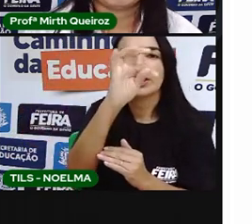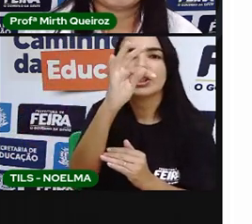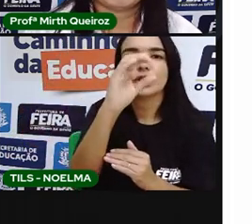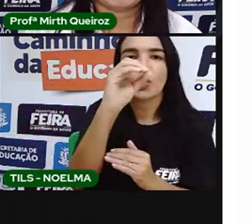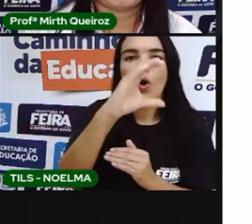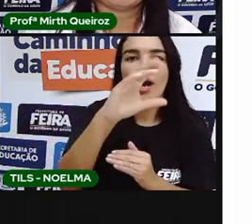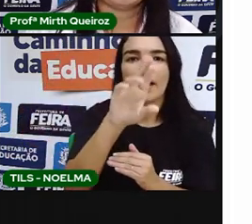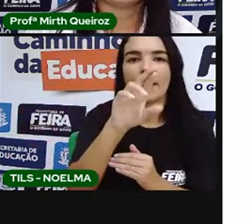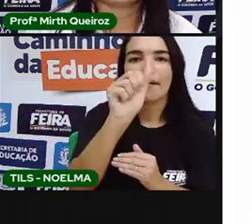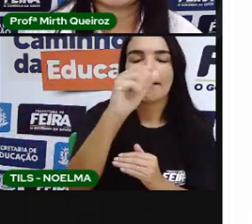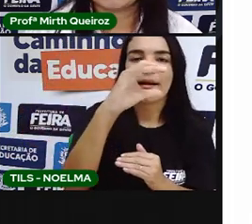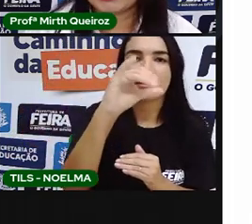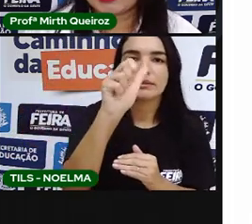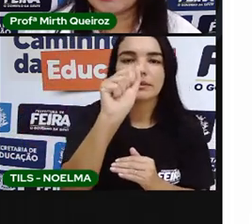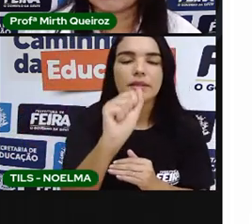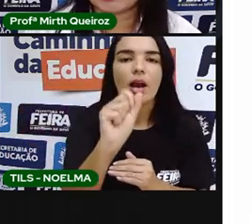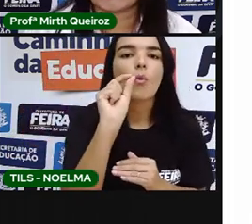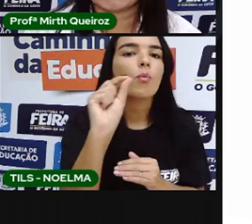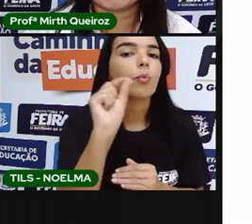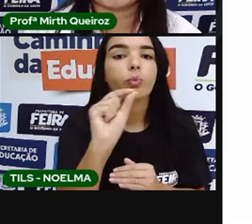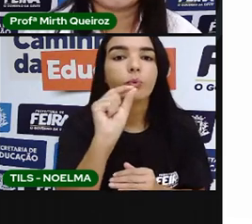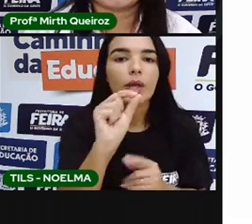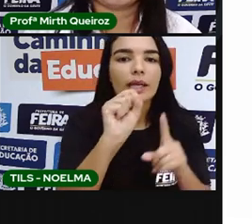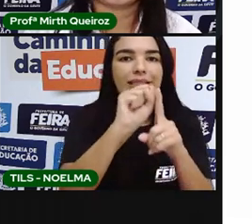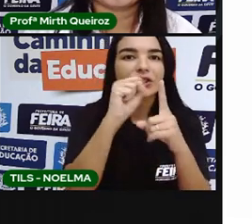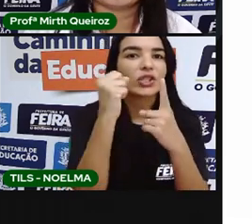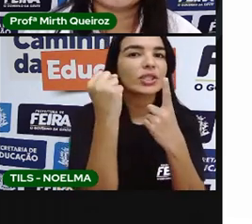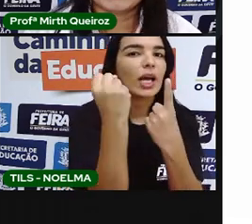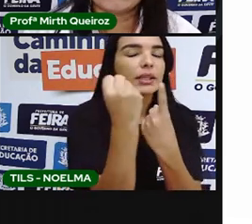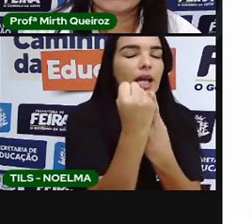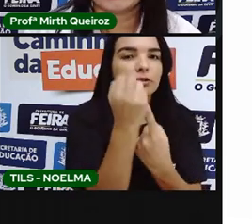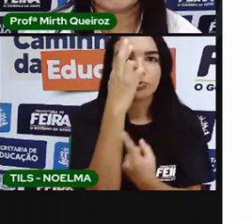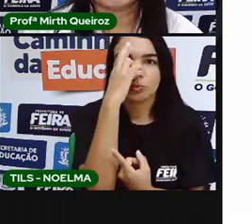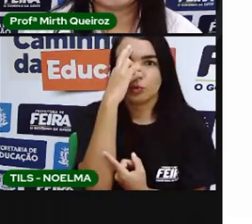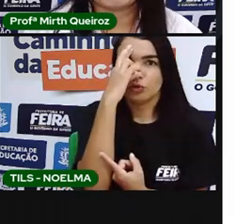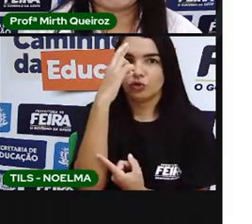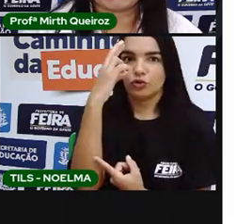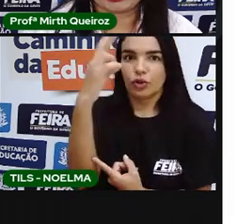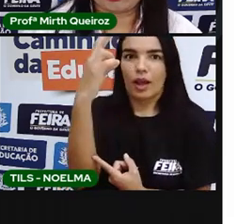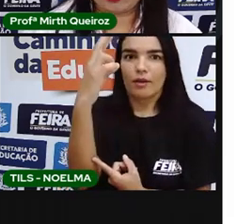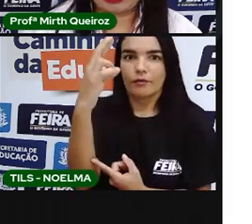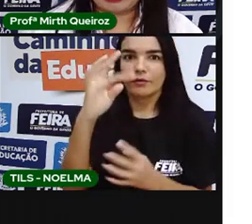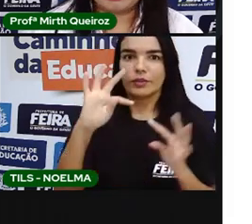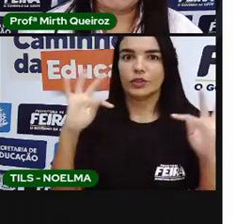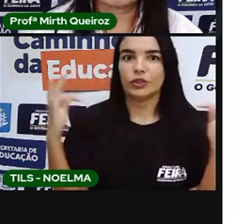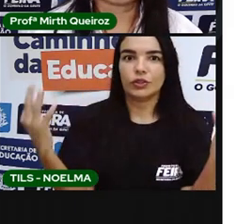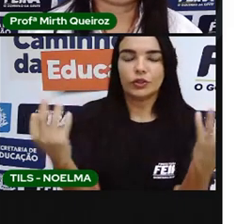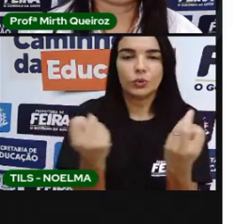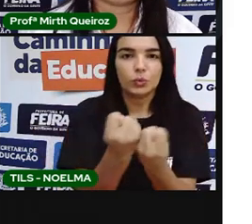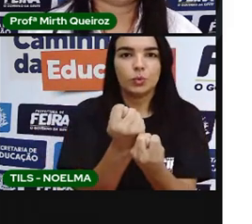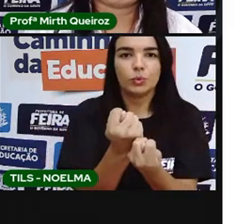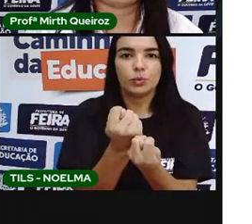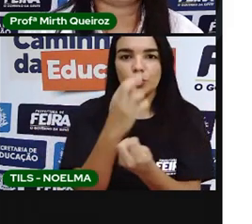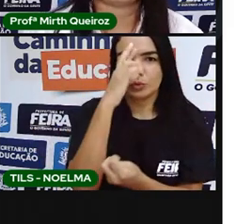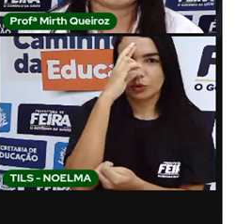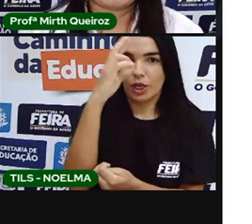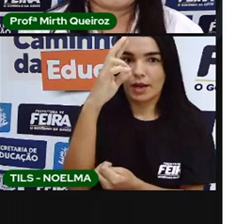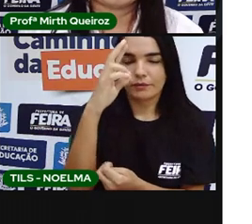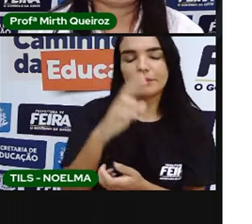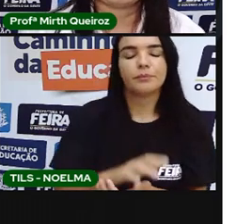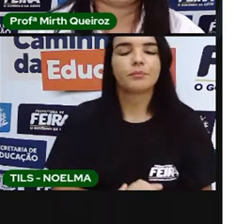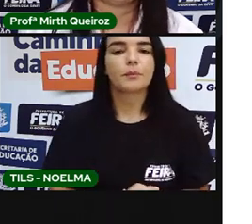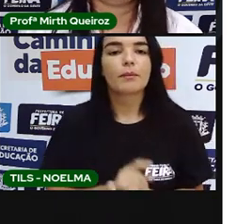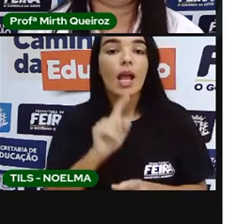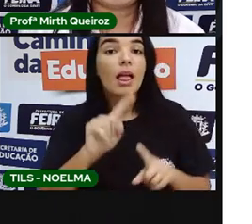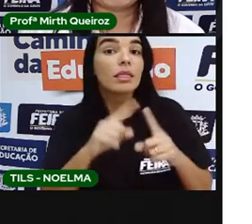sistema político da sociedade da época que era o senhor de higiene Essa sociedade